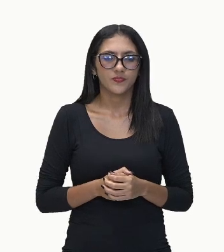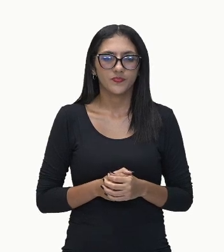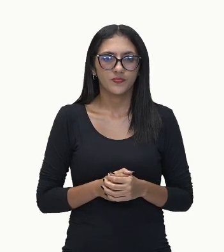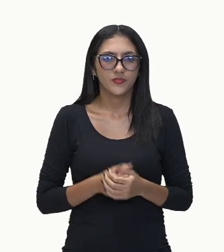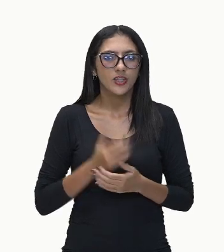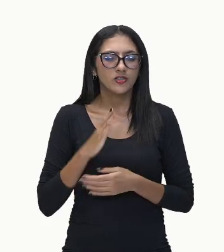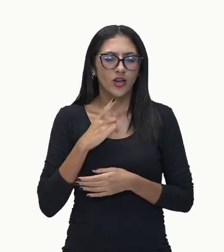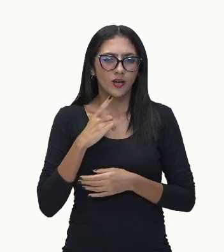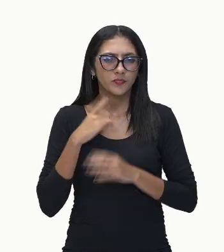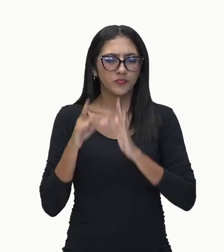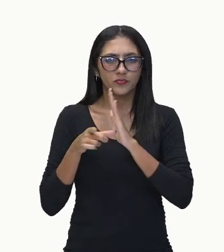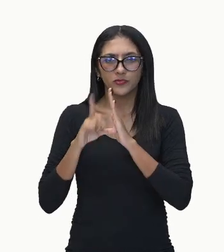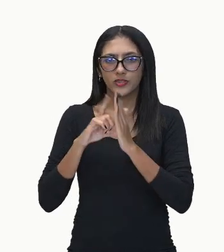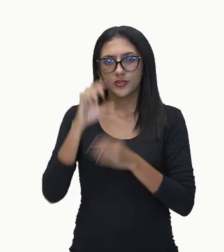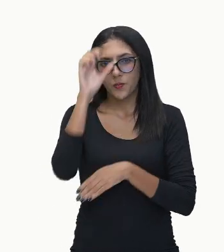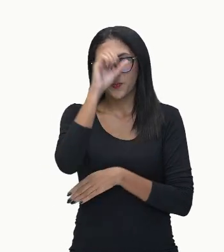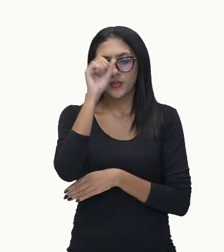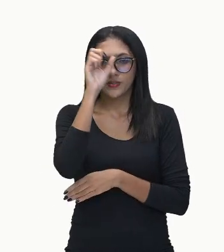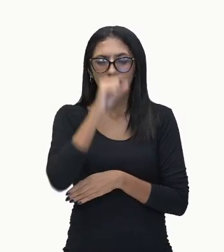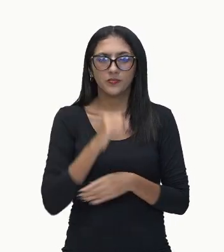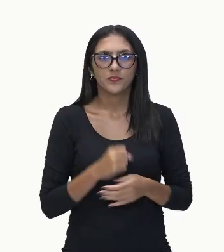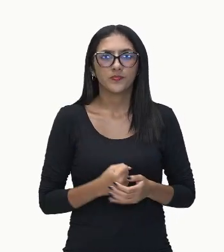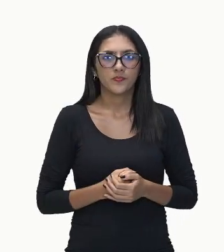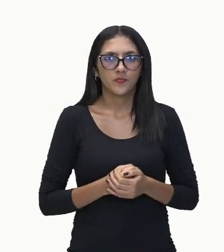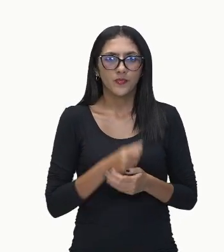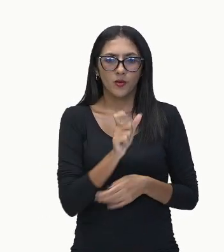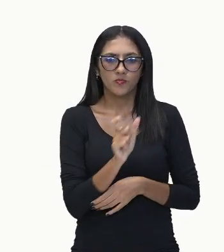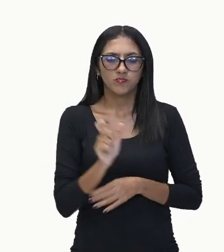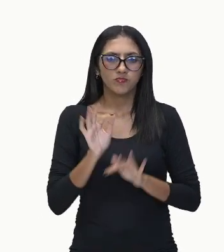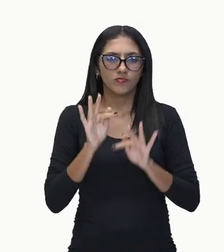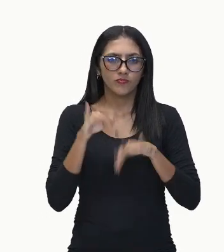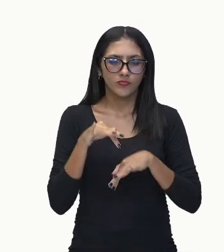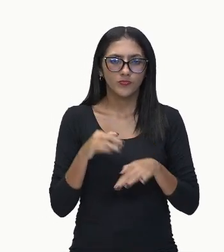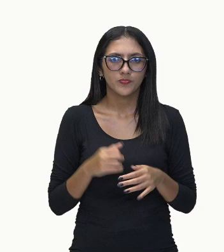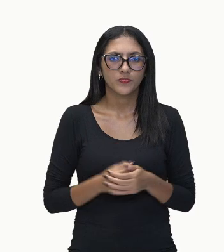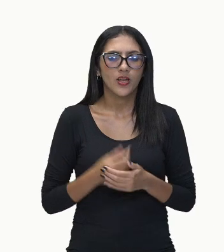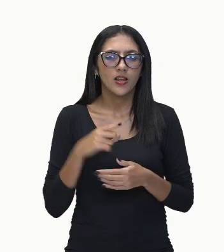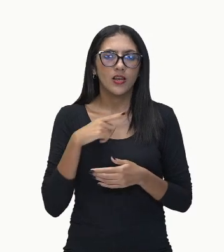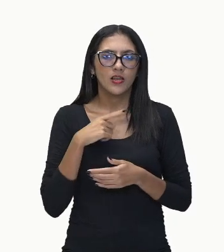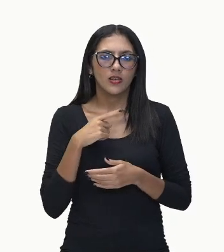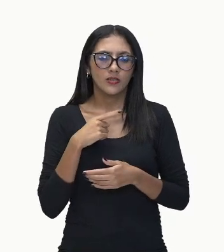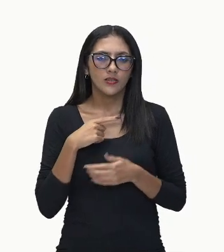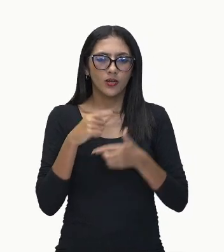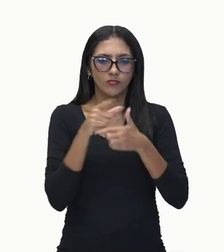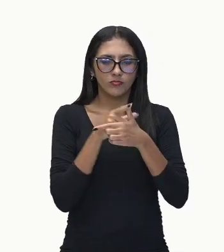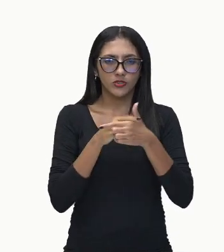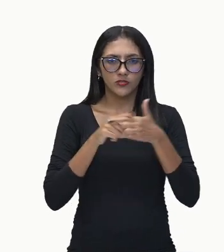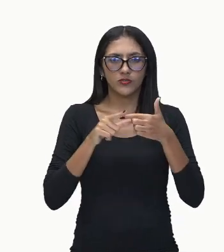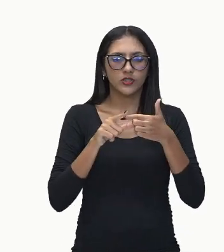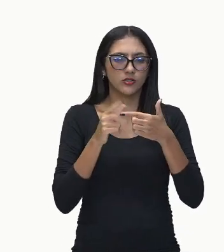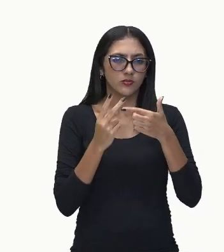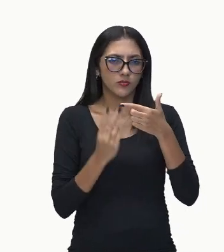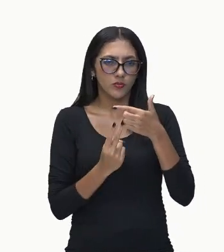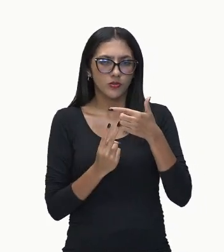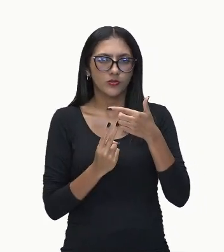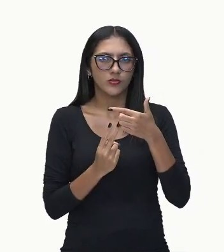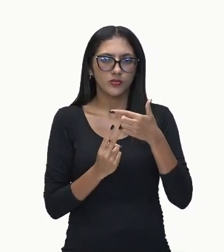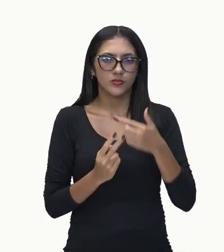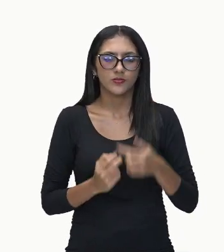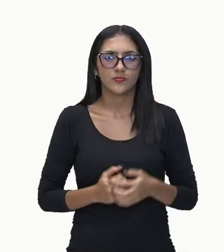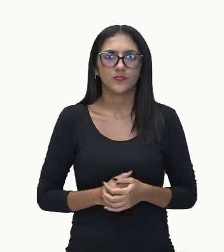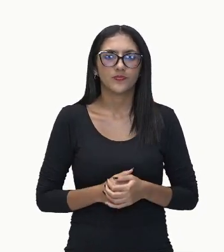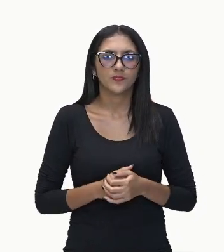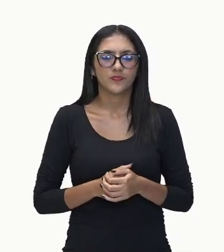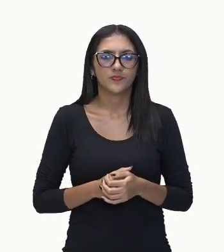aprendemos agora há pouco o termo independente ele é a metade do quadrado do termo que acompanha a variável X elevado 1 em